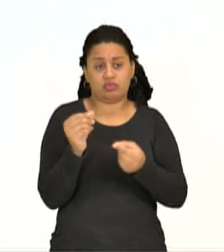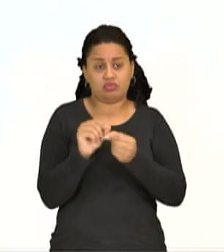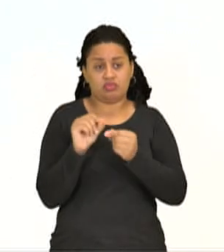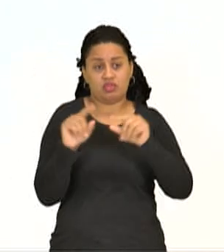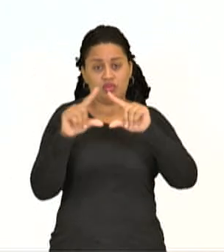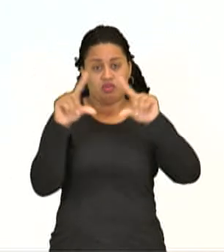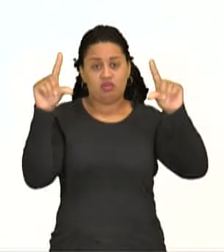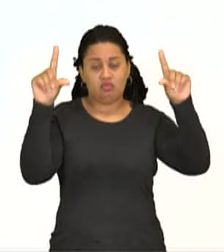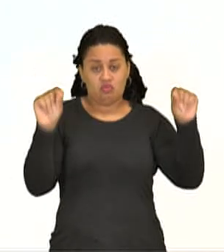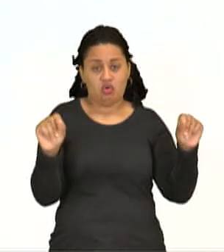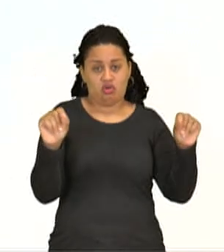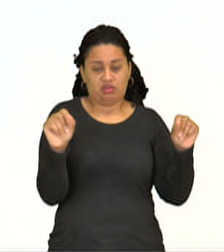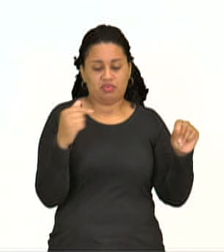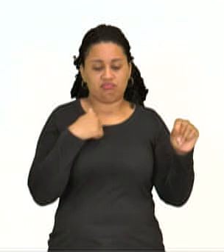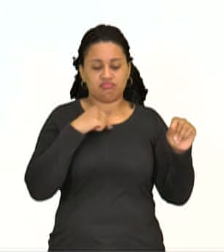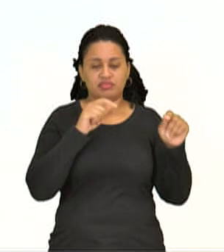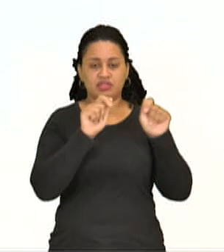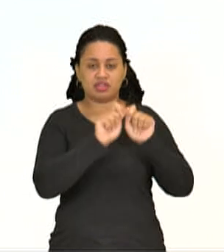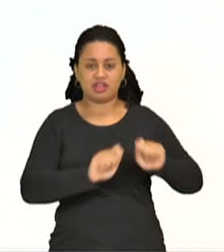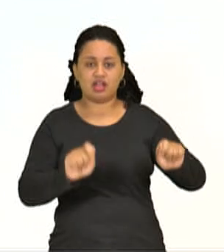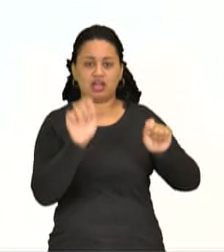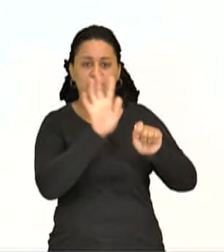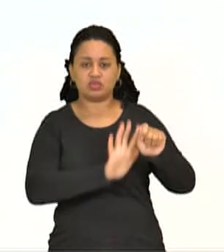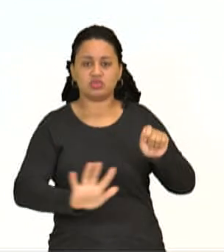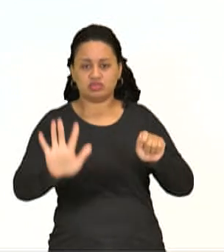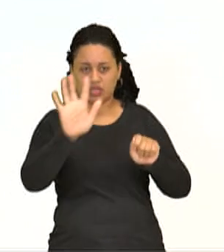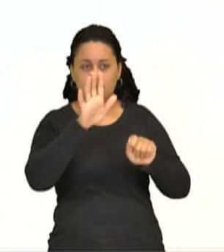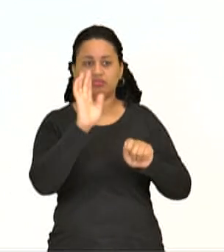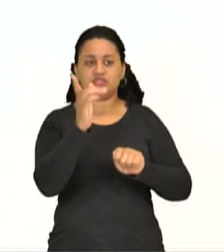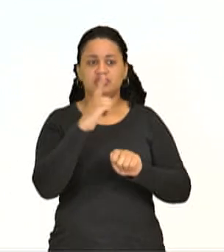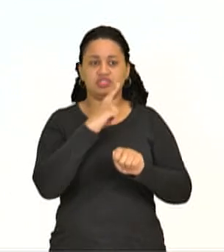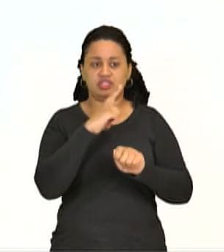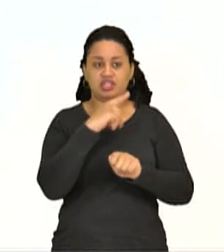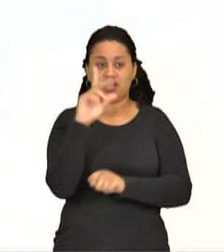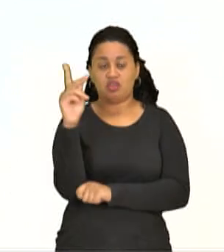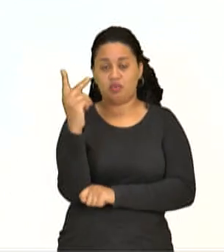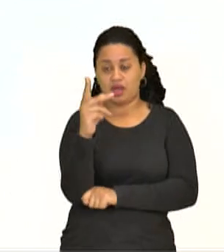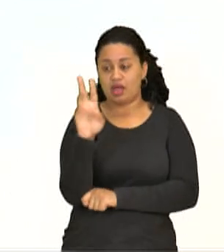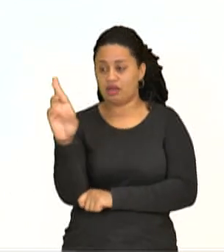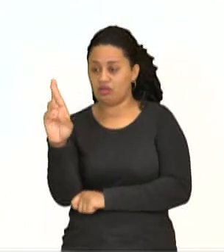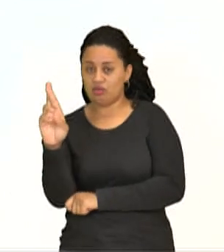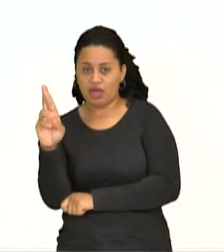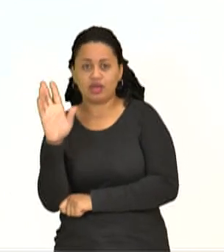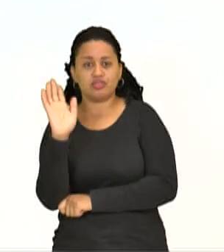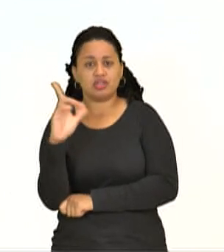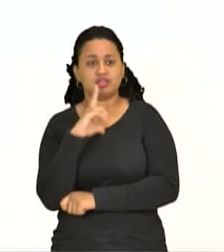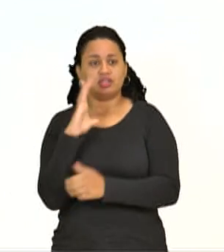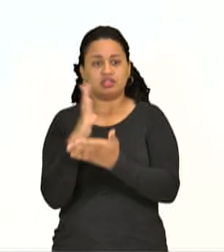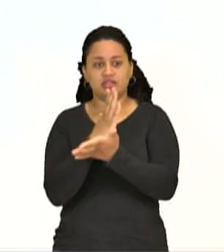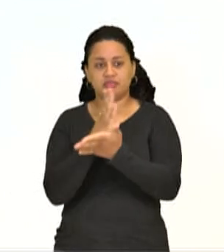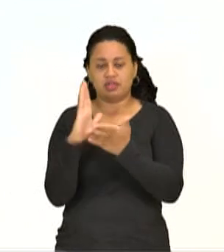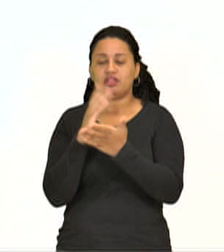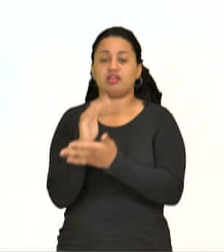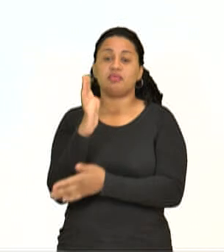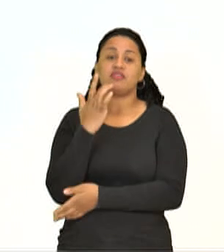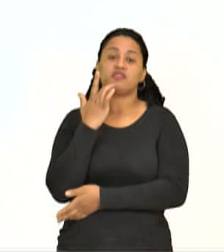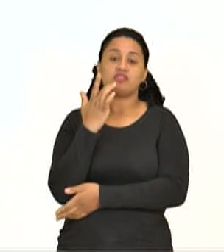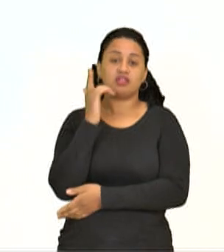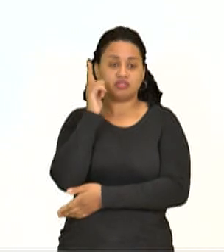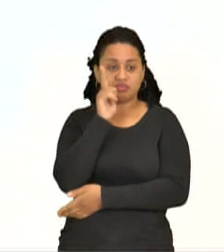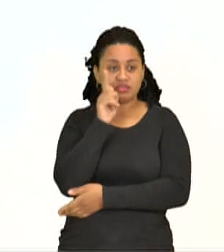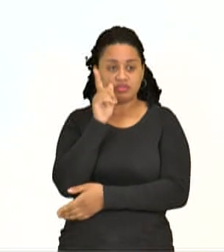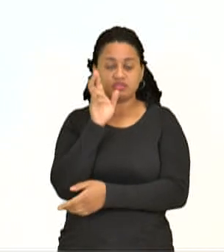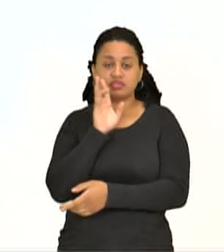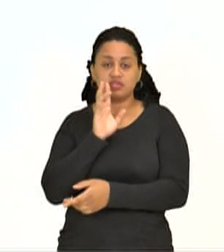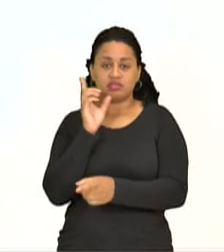a fórmula da área total. Porque aqui eu já tenho o H e o R separado, então vai facilitar a nossa vida. Então,